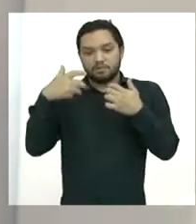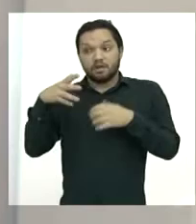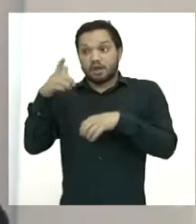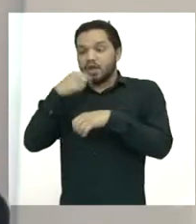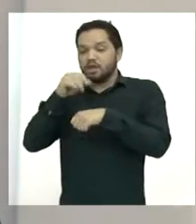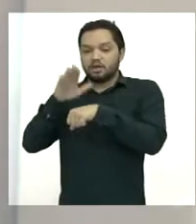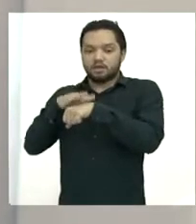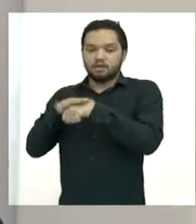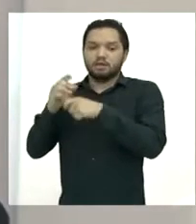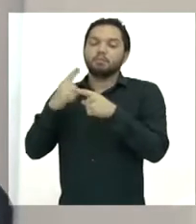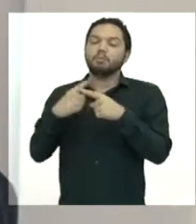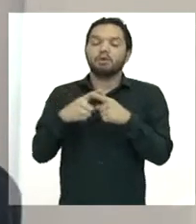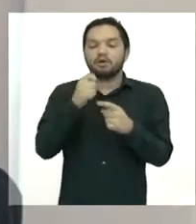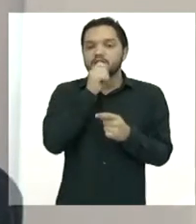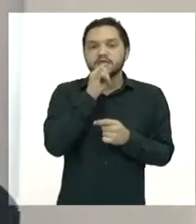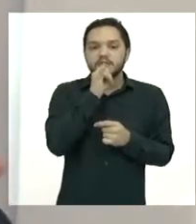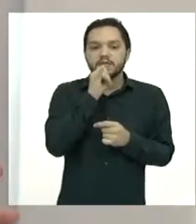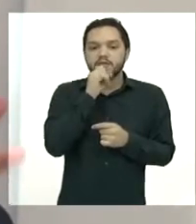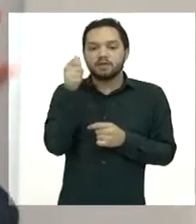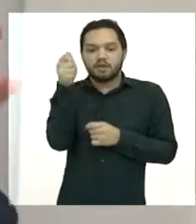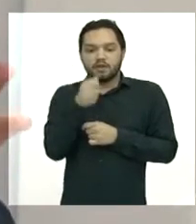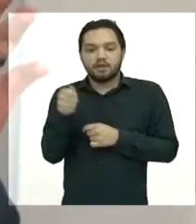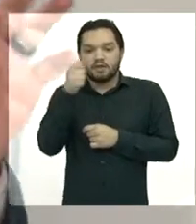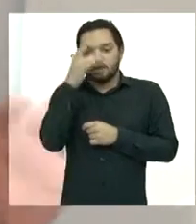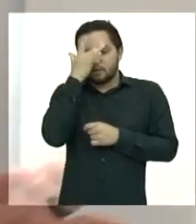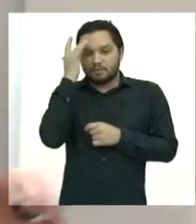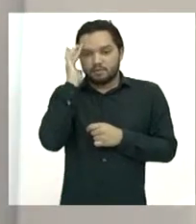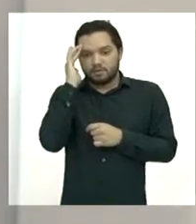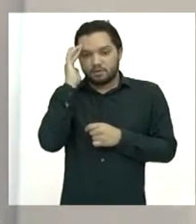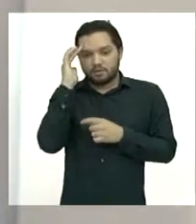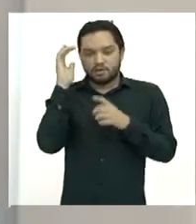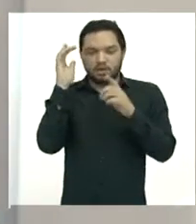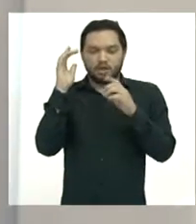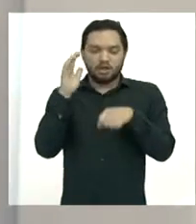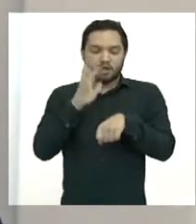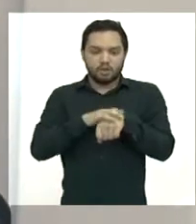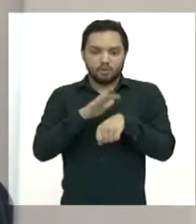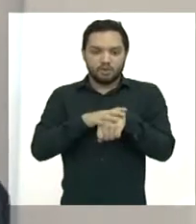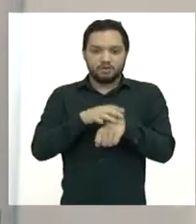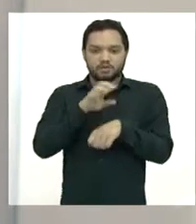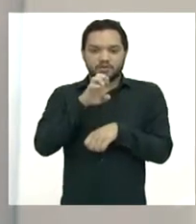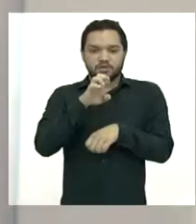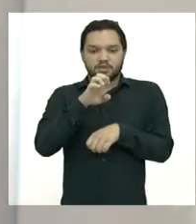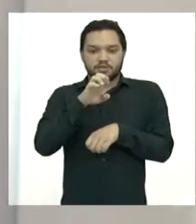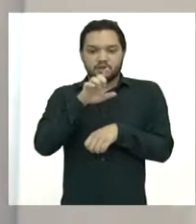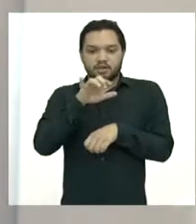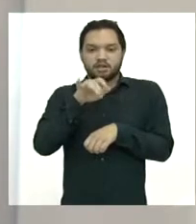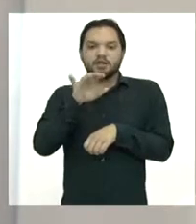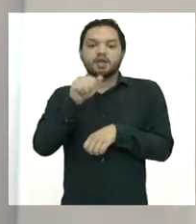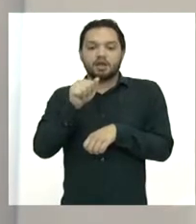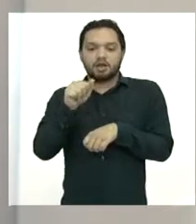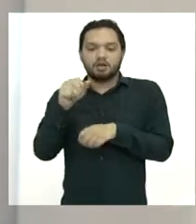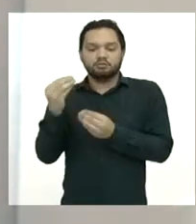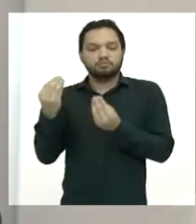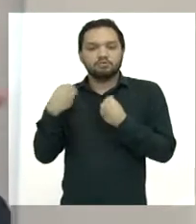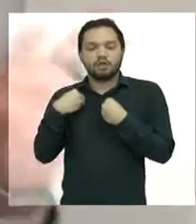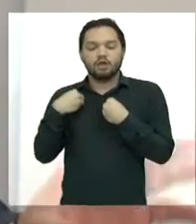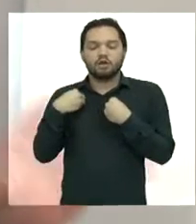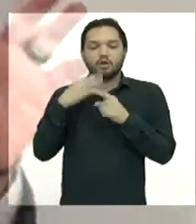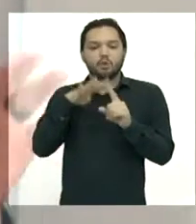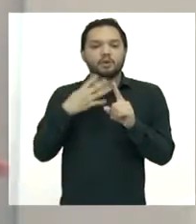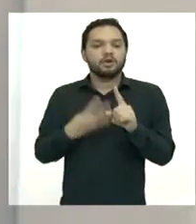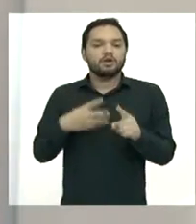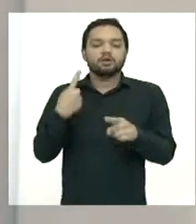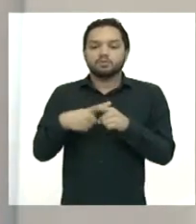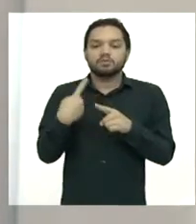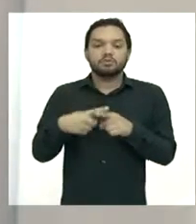que a Associação de Pessoas com Doença Celíaca homenageou o Ricardo 2 vezes? Qual foi o trabalho?